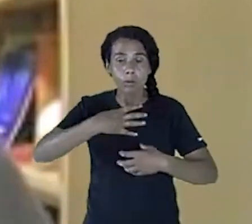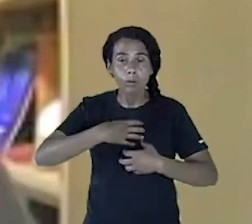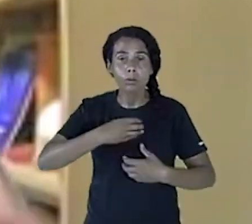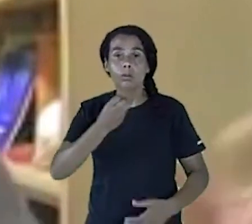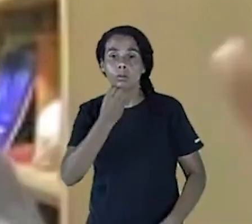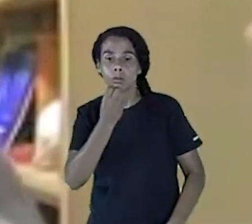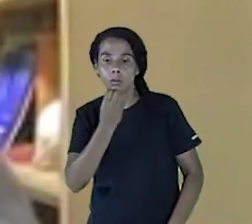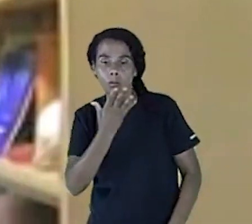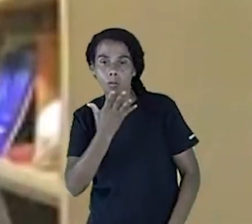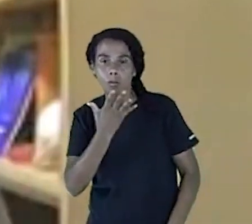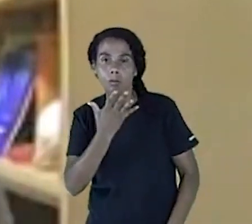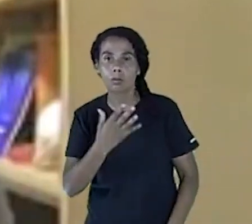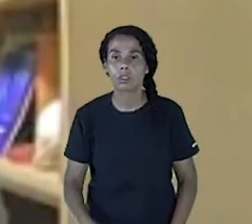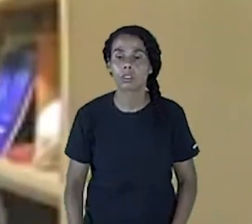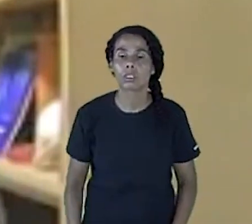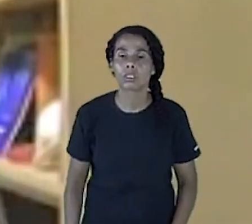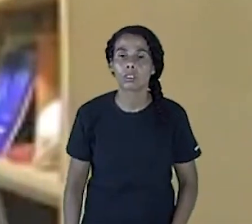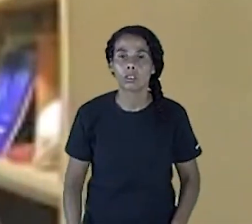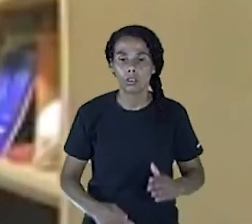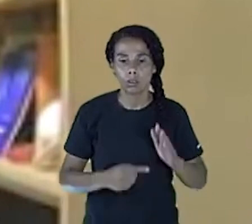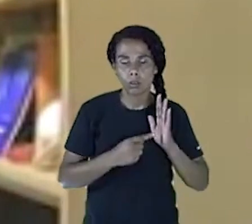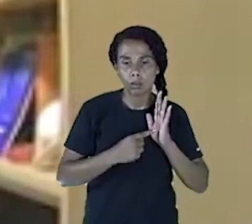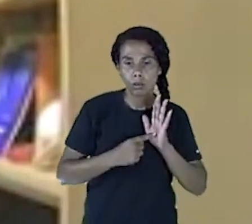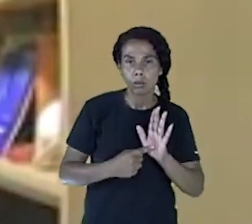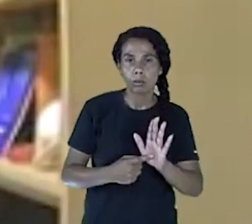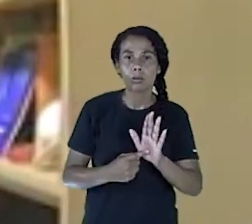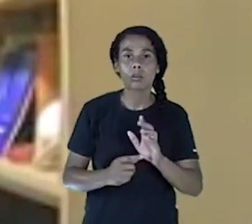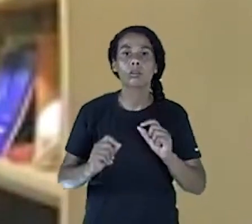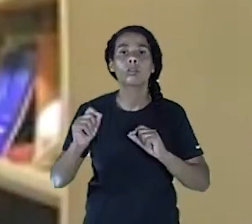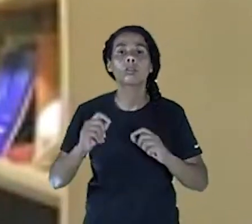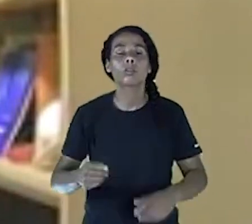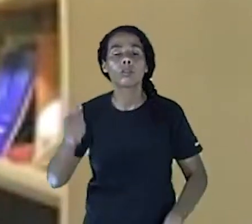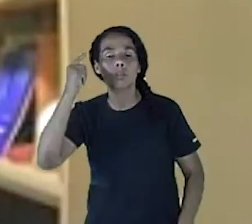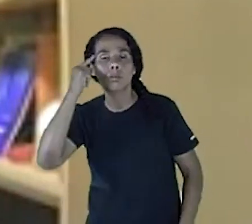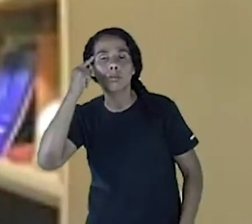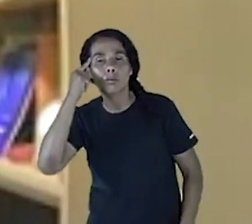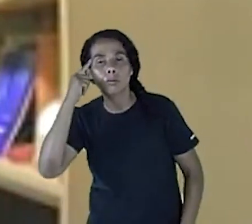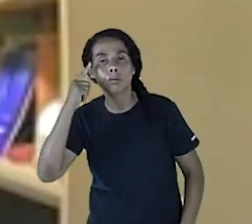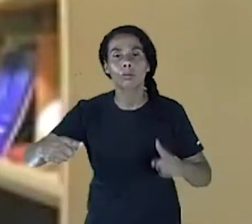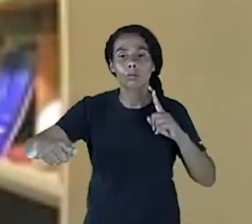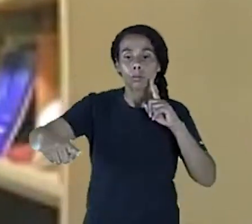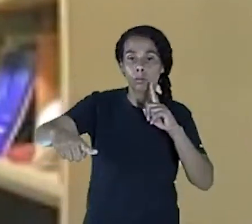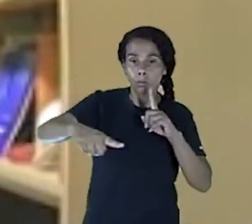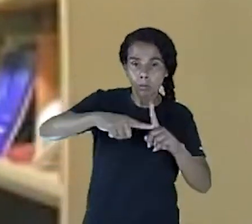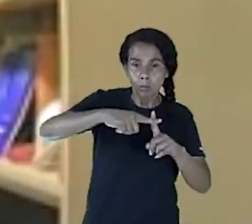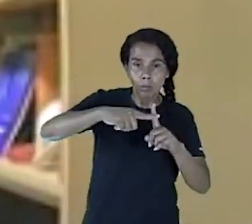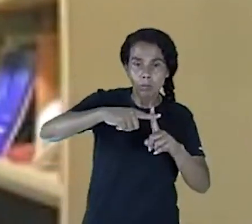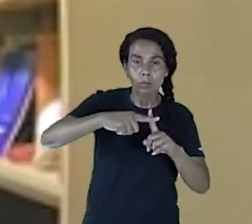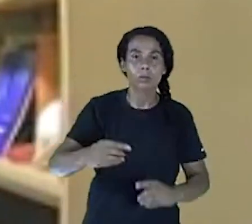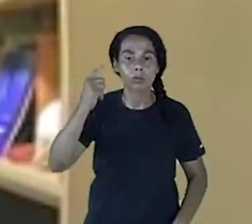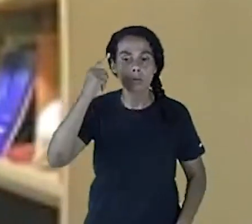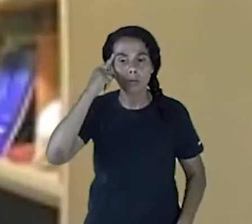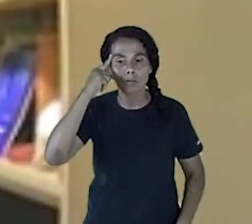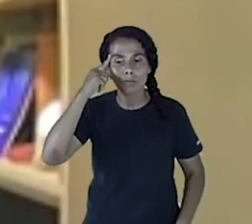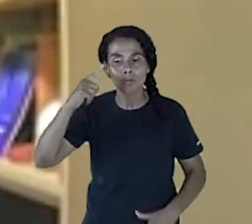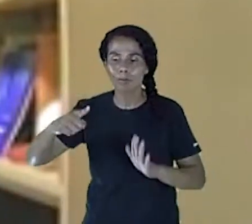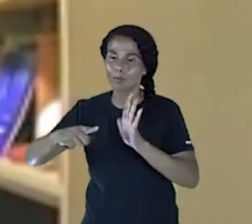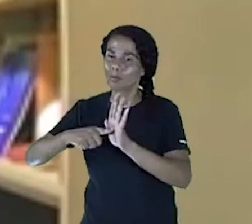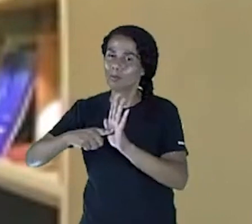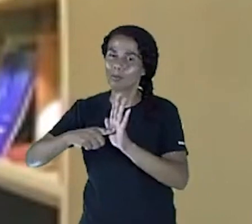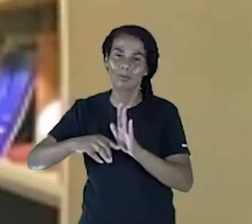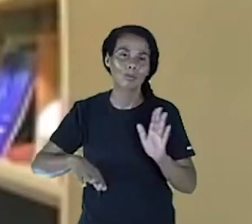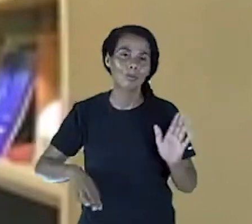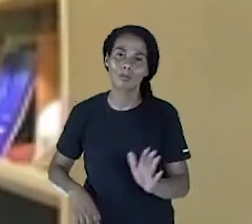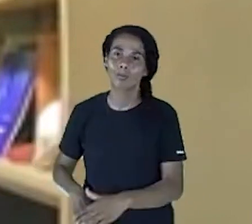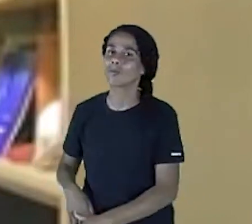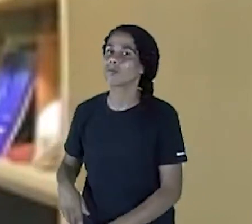somos uma referência de vibração para as pessoas. Então, essa letra de Gil é uma letra